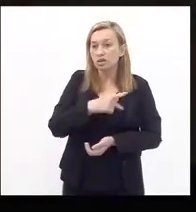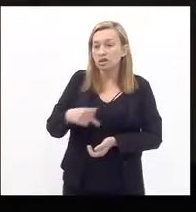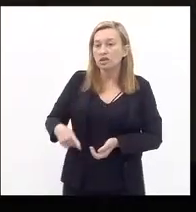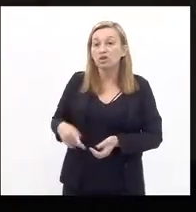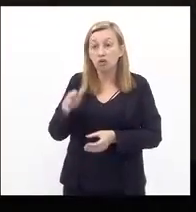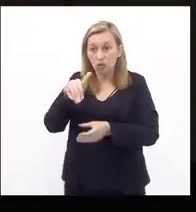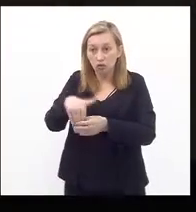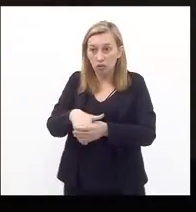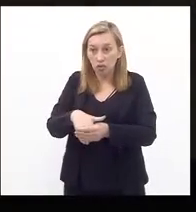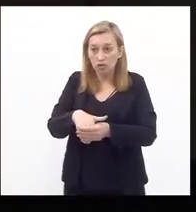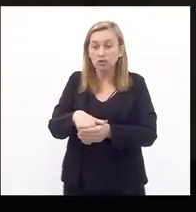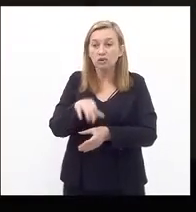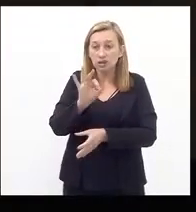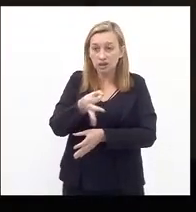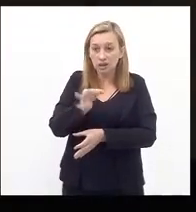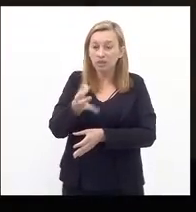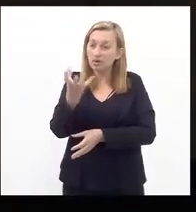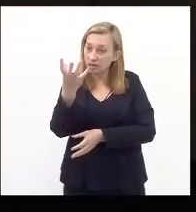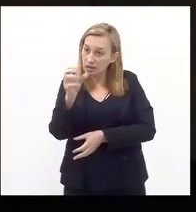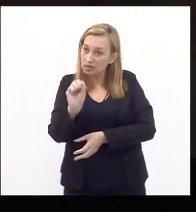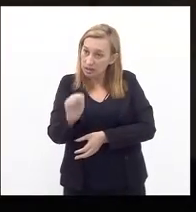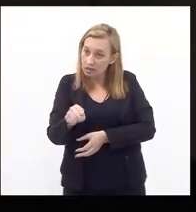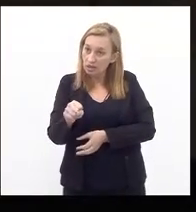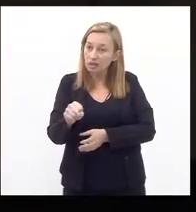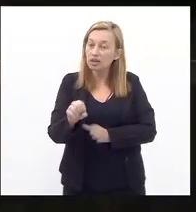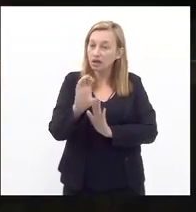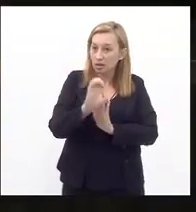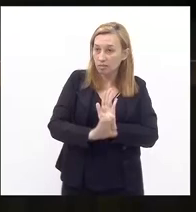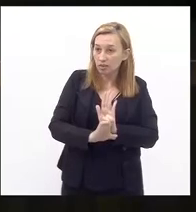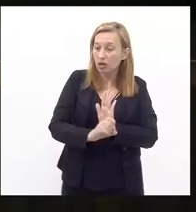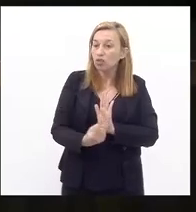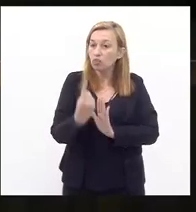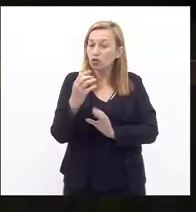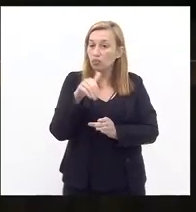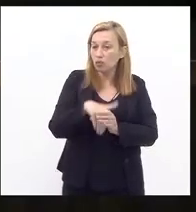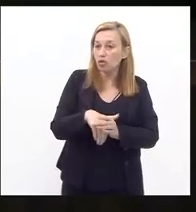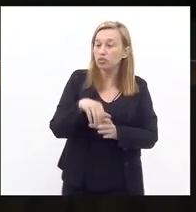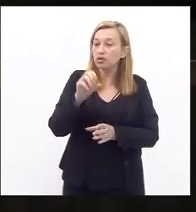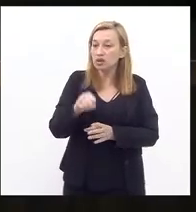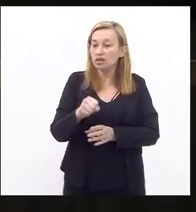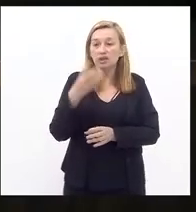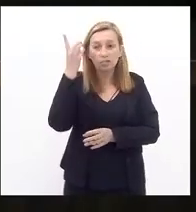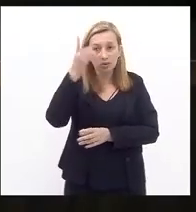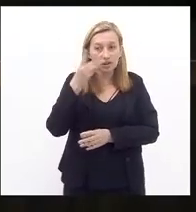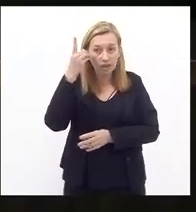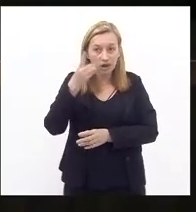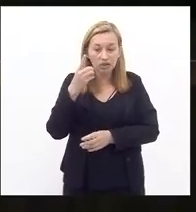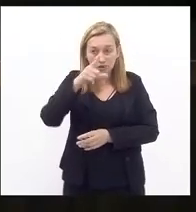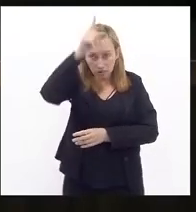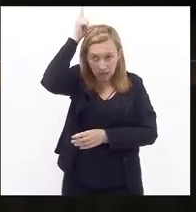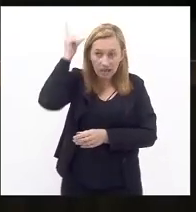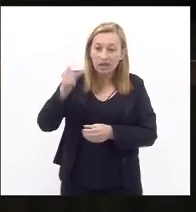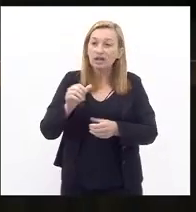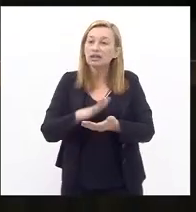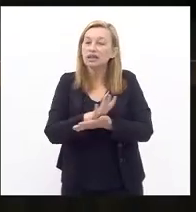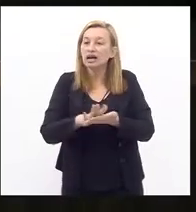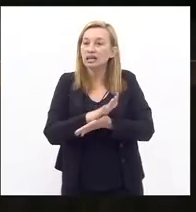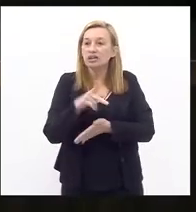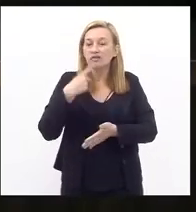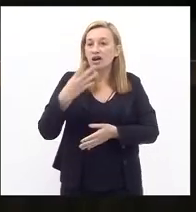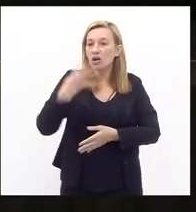nesse caso racionalmente favorável destaque estão com voto favorável também Deputado Luiz Paulo nada mais a tratar